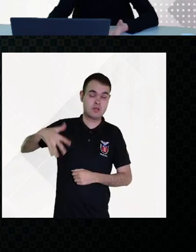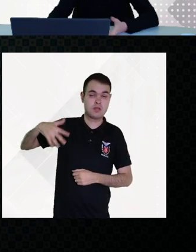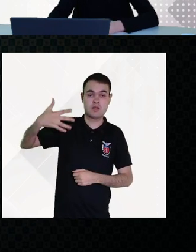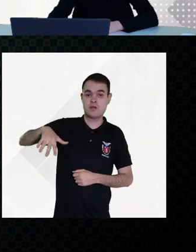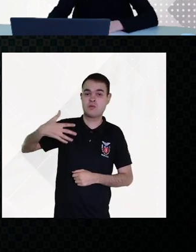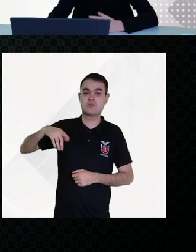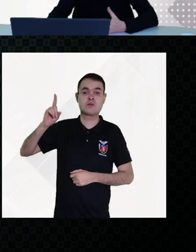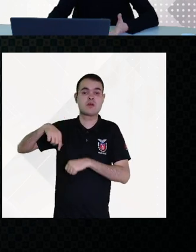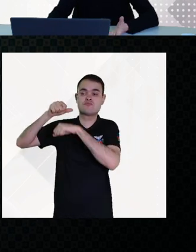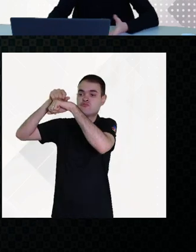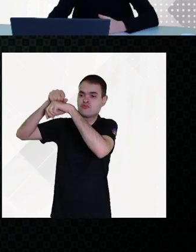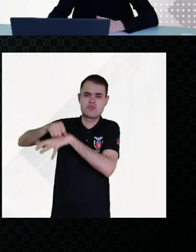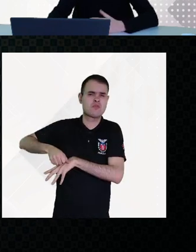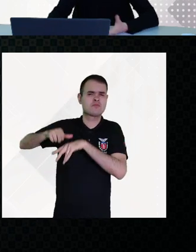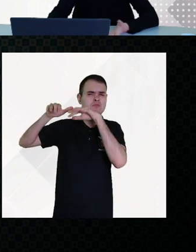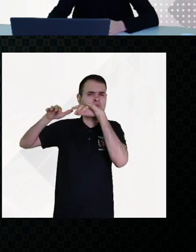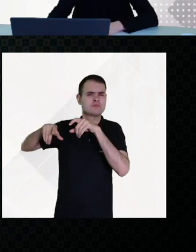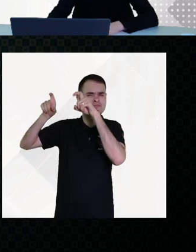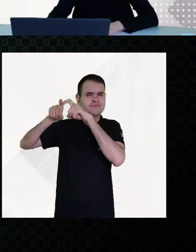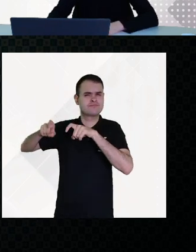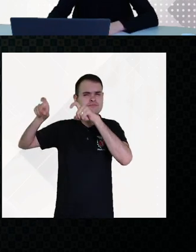são softwares, enfim, computador,